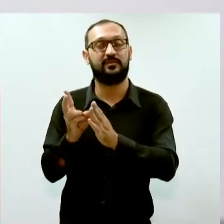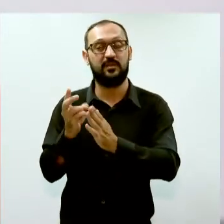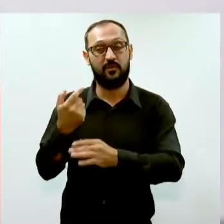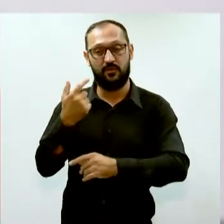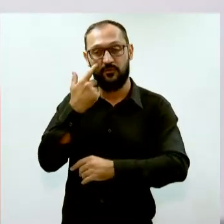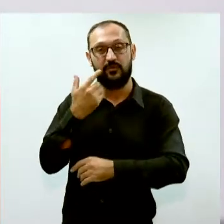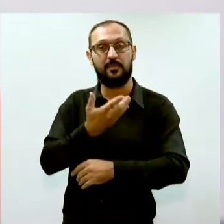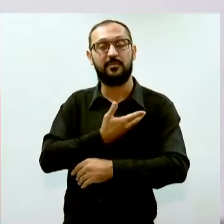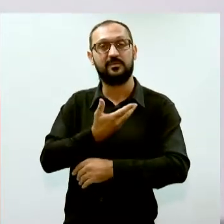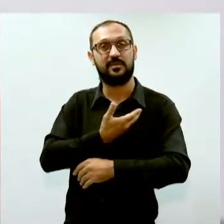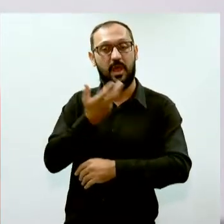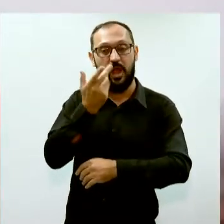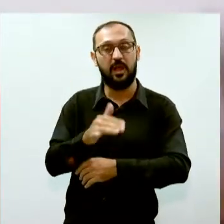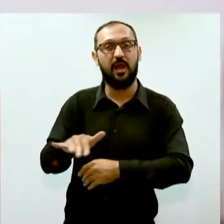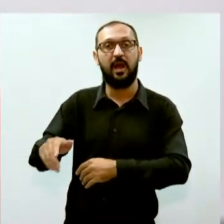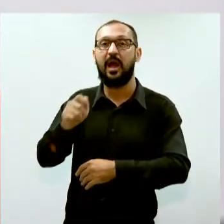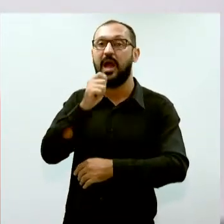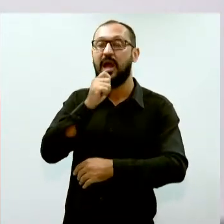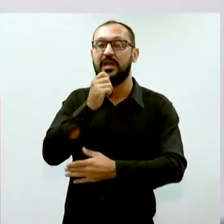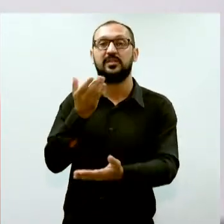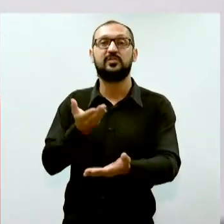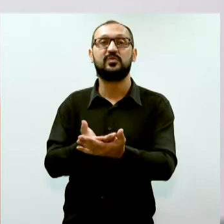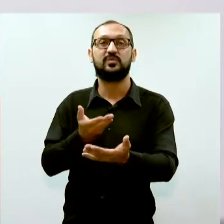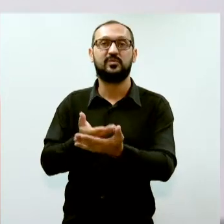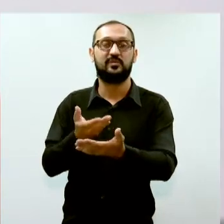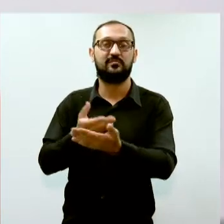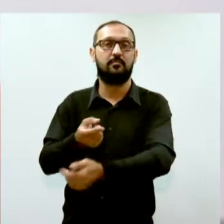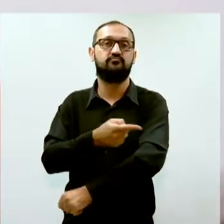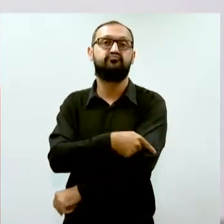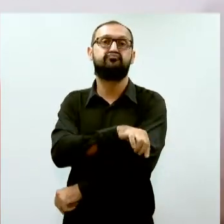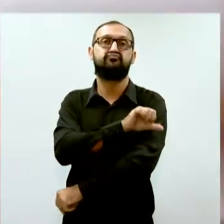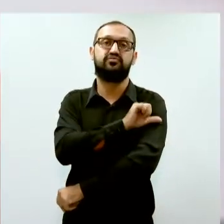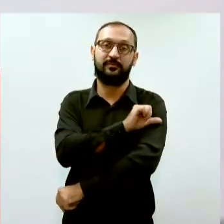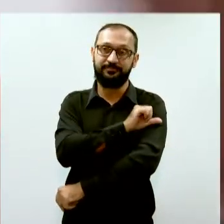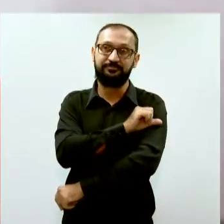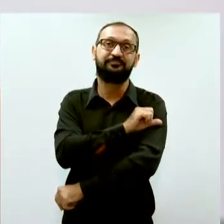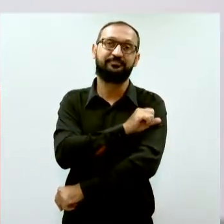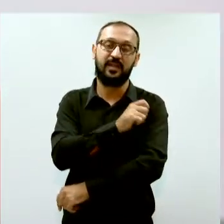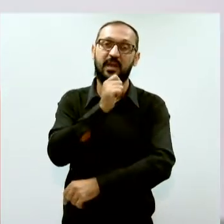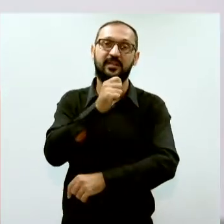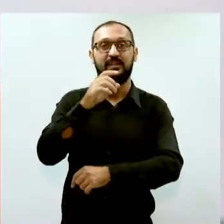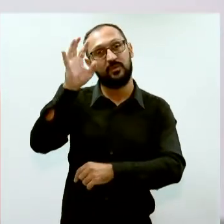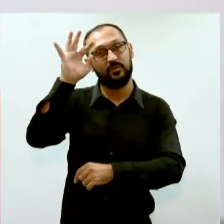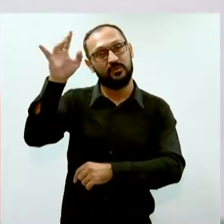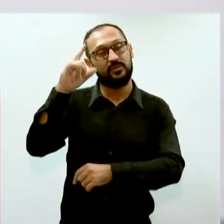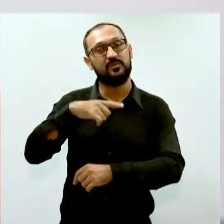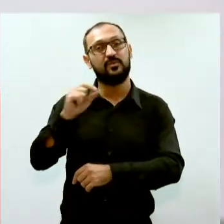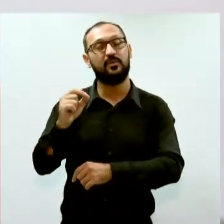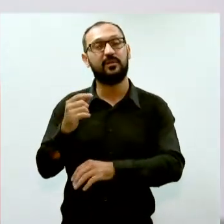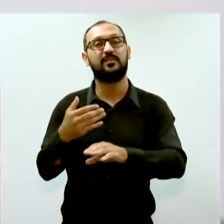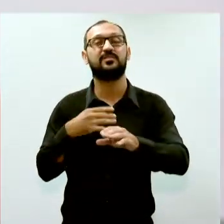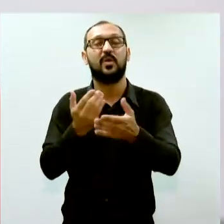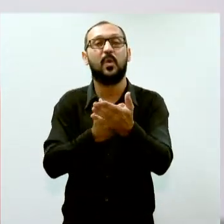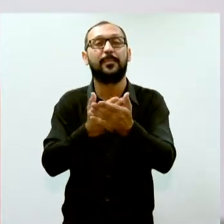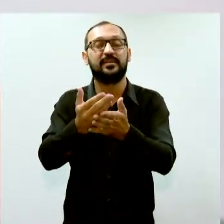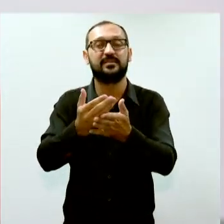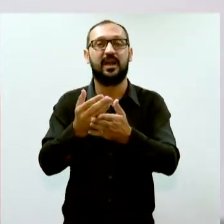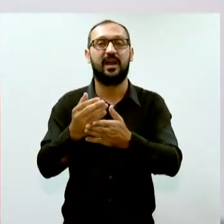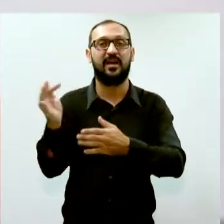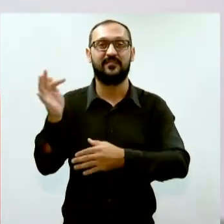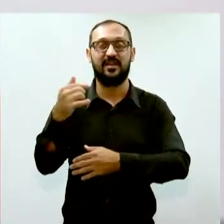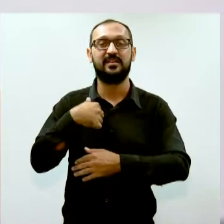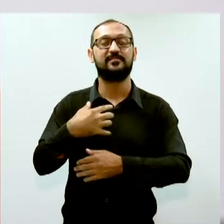meus amigos de infância ainda concluindo o ensino fundamental, ainda com os sonhos de acessar a universidade. E foi isso